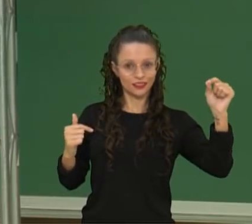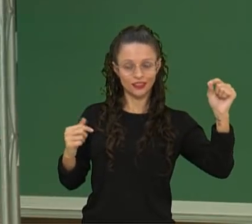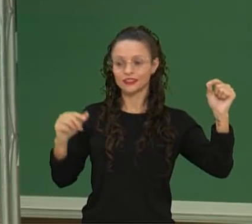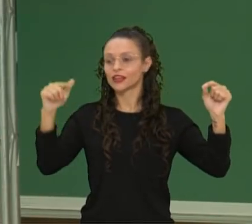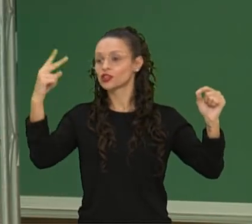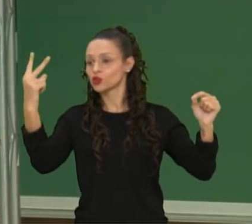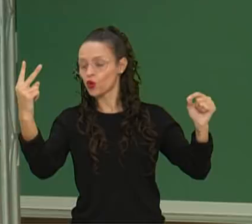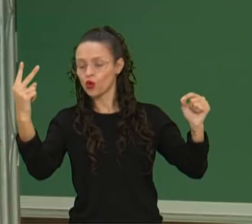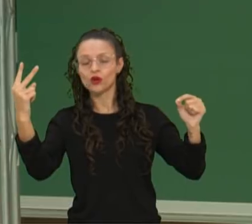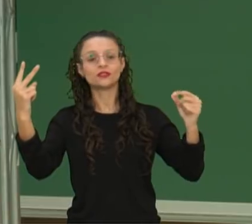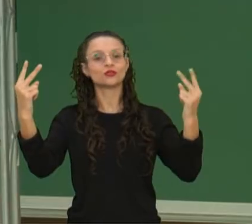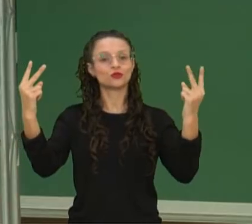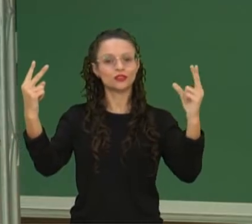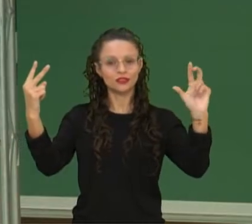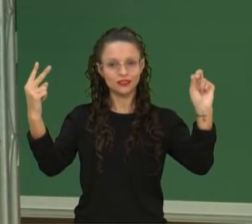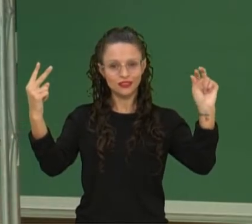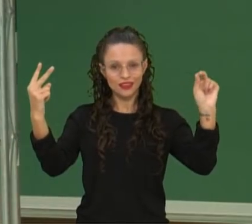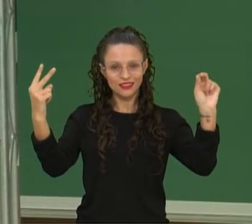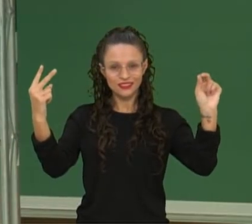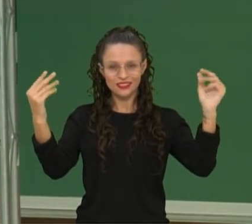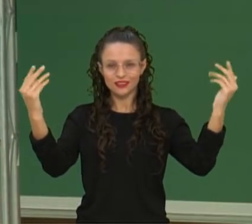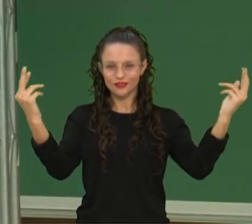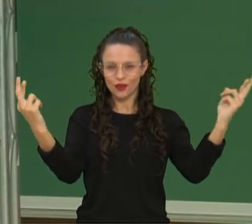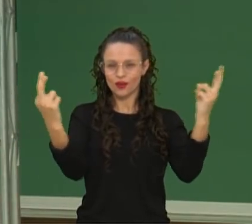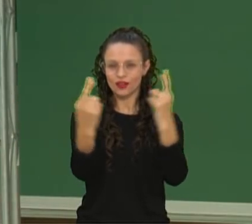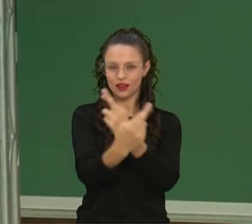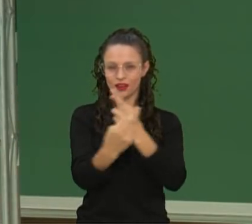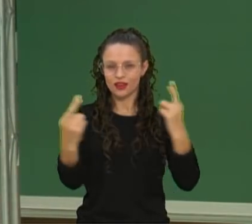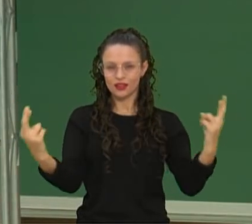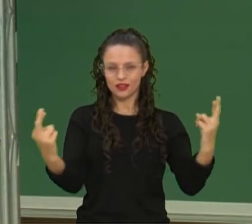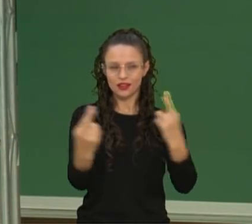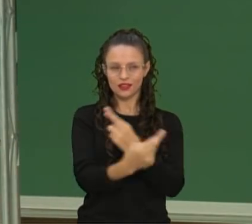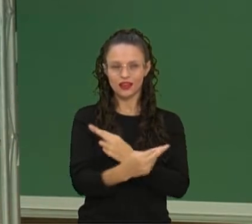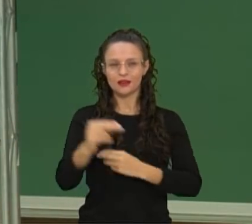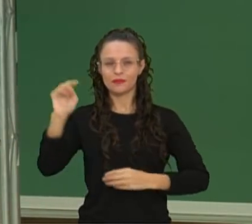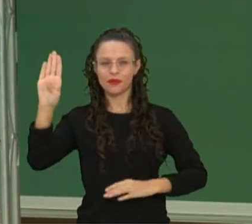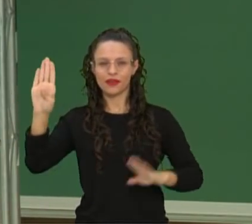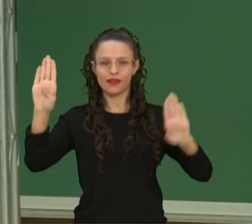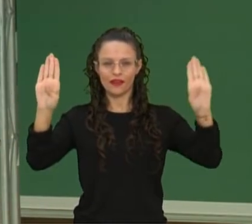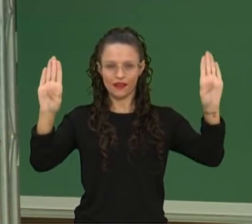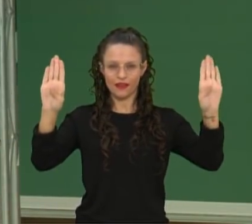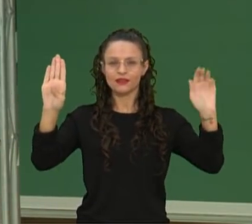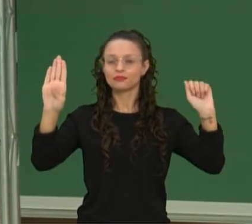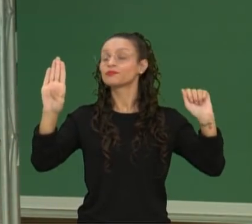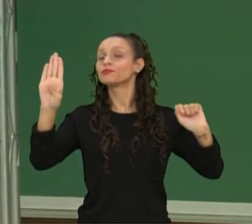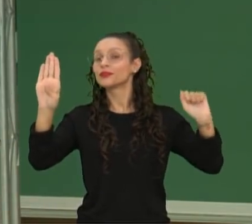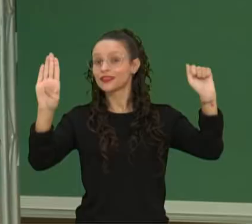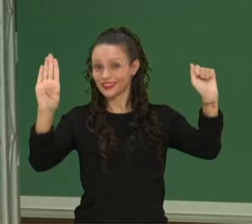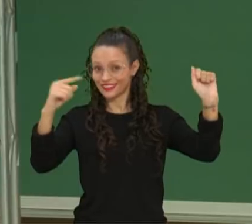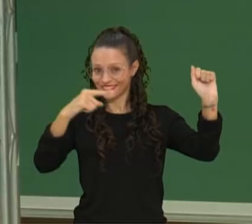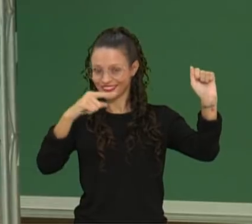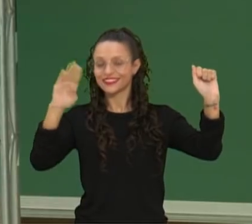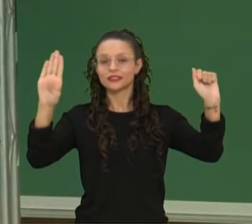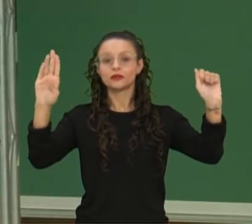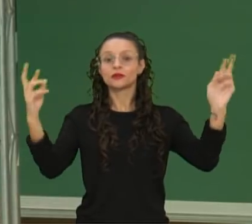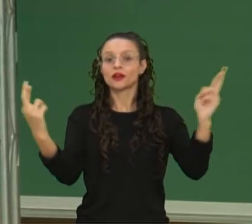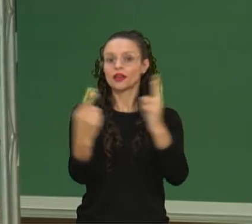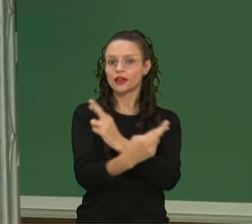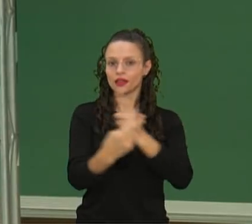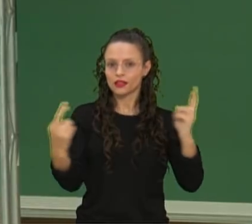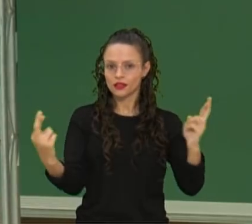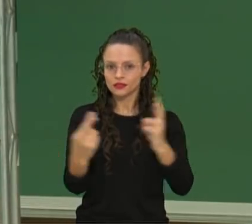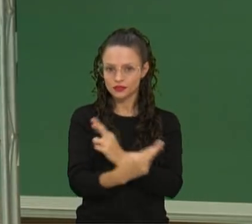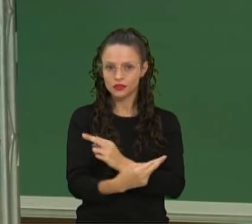R$140. 3 livros, 210. Então, eu estou relacionando de uma outra forma. Tenho a lei de formação, tenho a tabela e também tenho